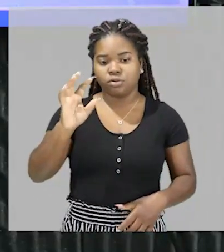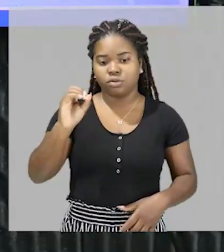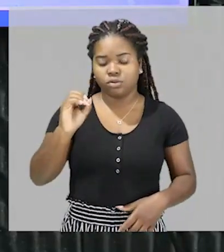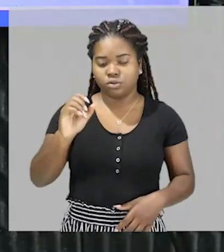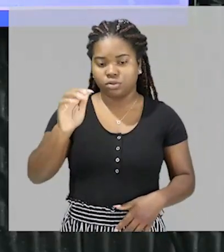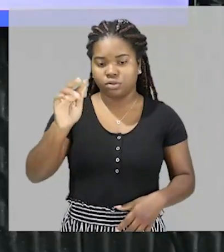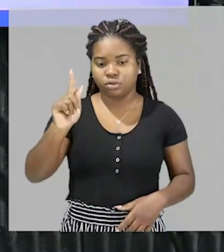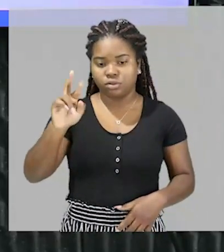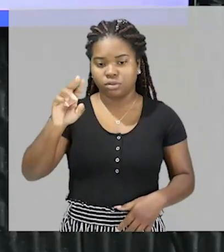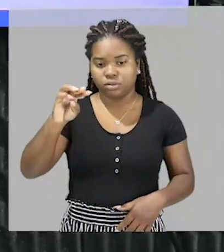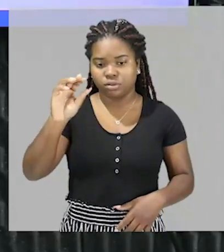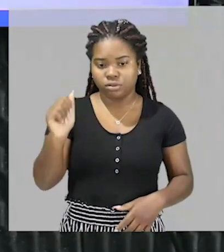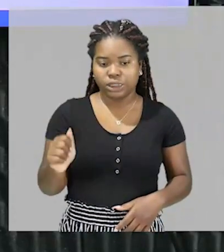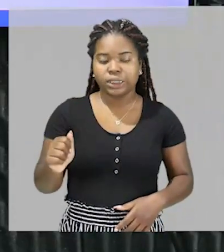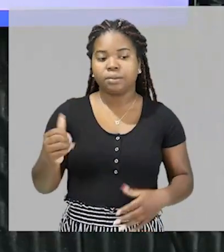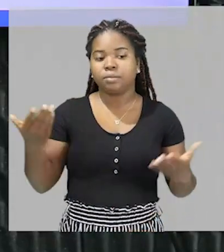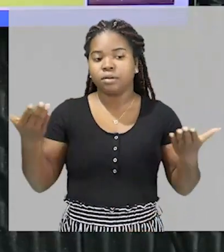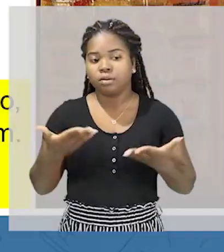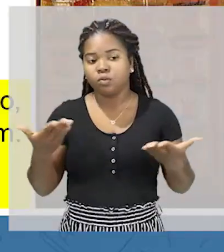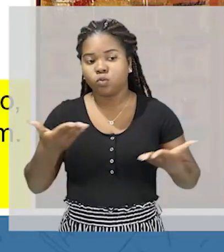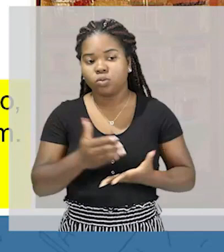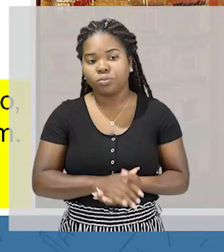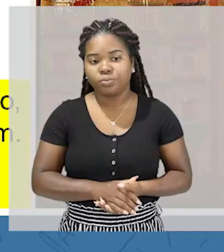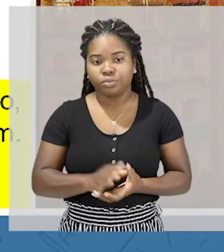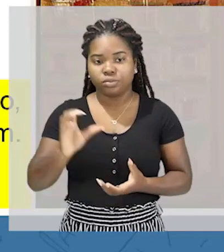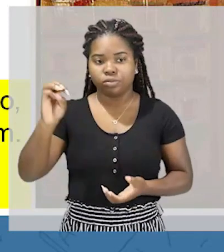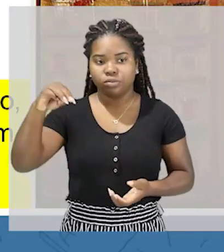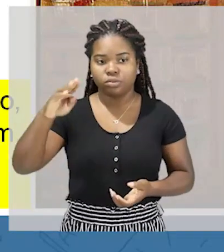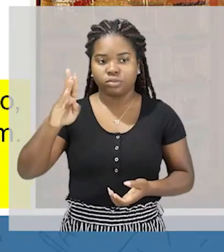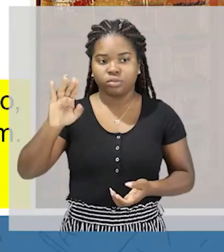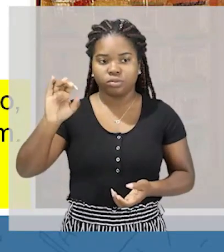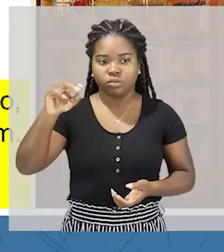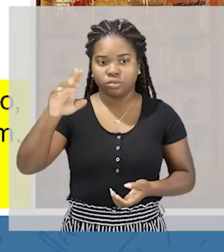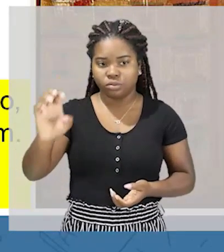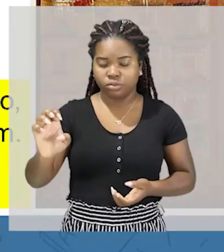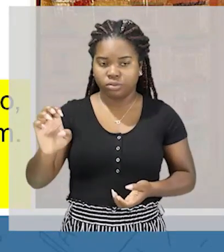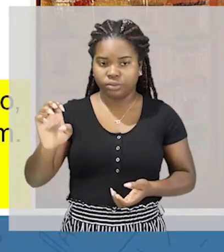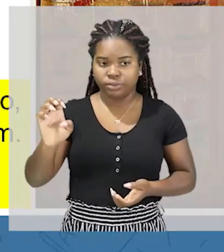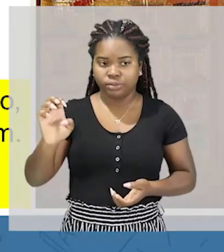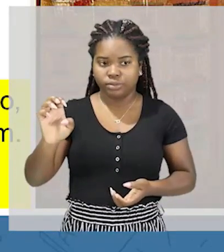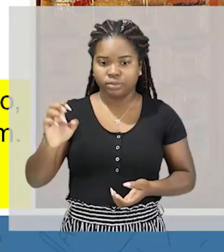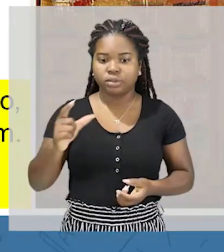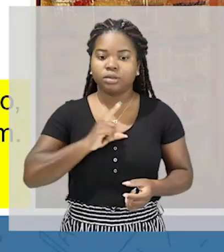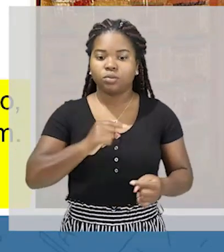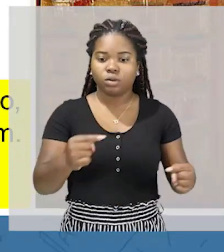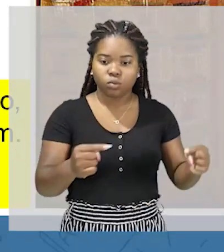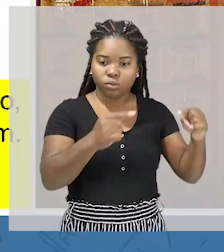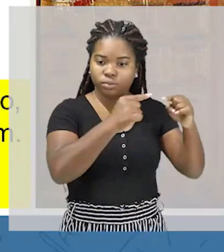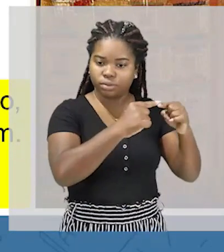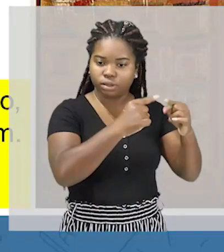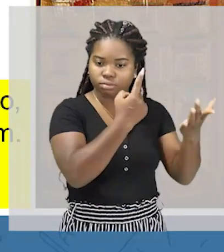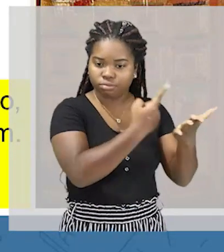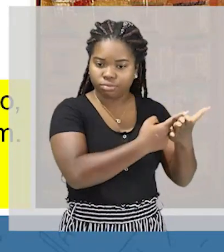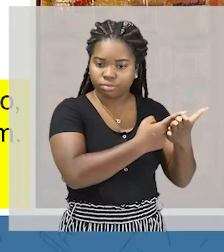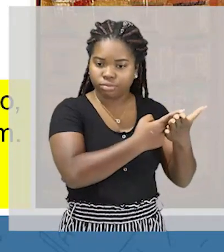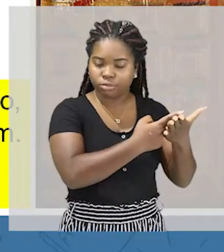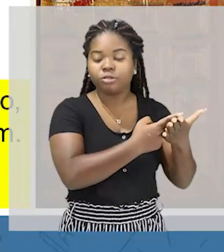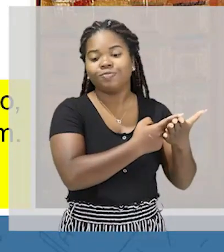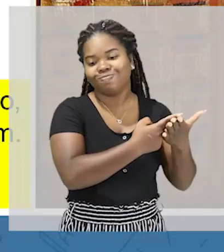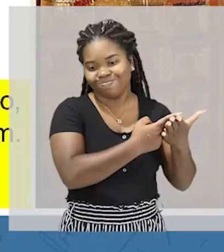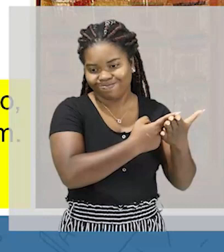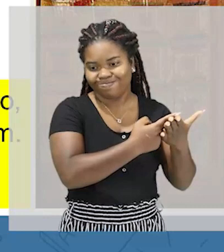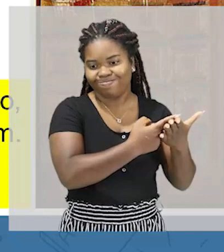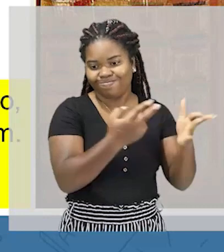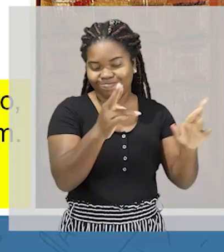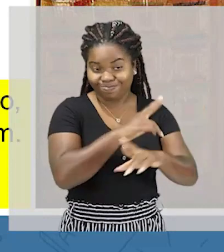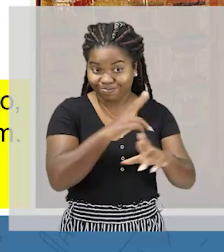fotografia com novas tecnologias, agora a gente vai falar do combine. Combine vem da palavra combinar, né? Aqui o verbo está colocado nessa situação